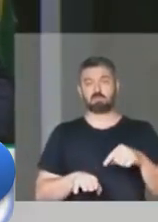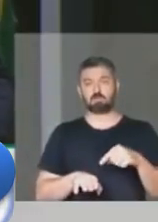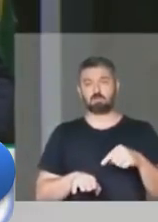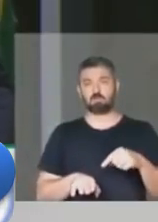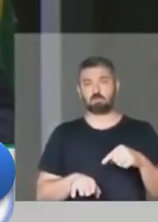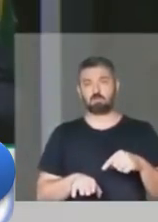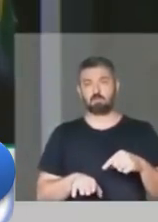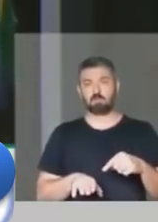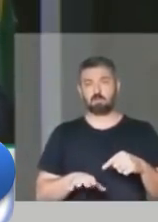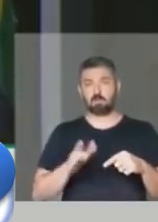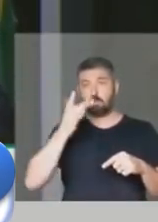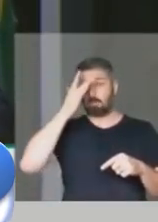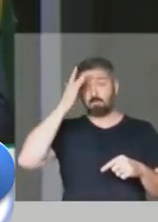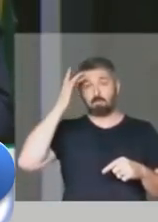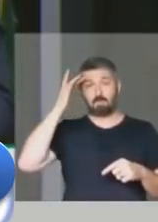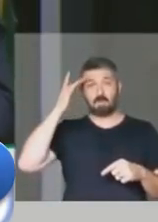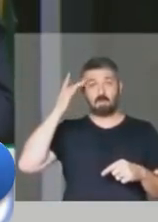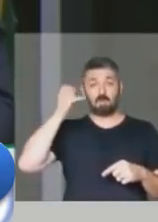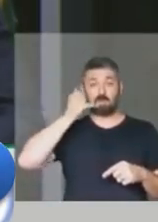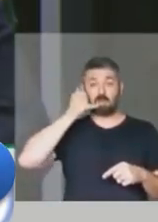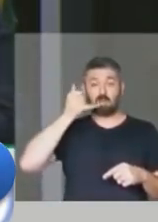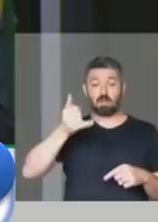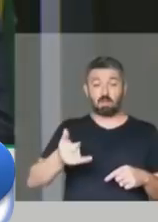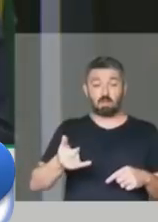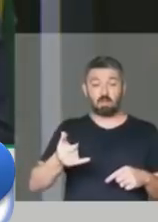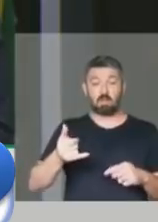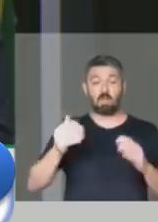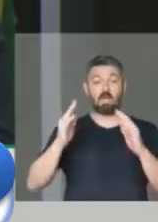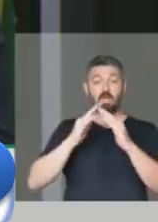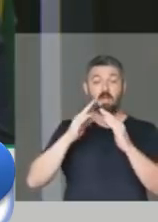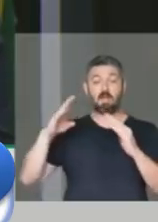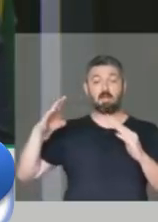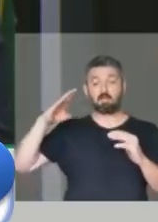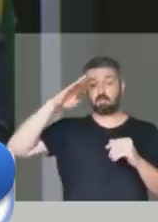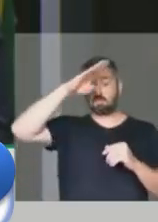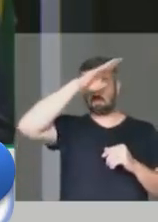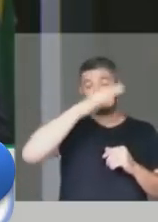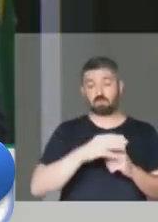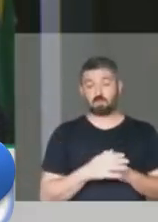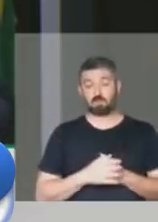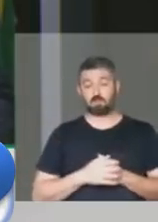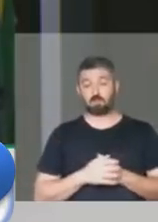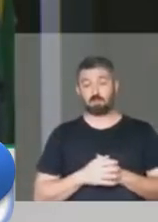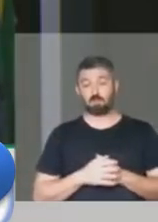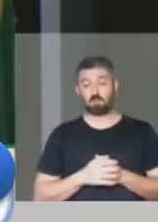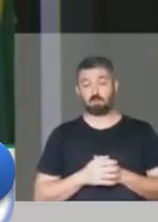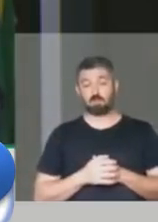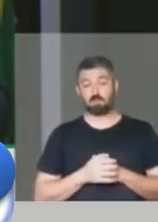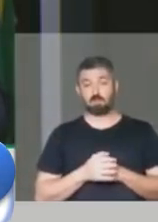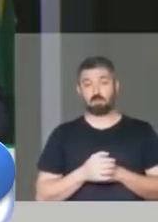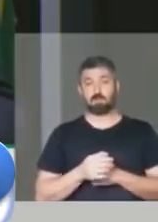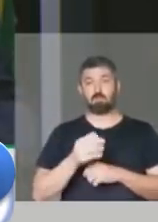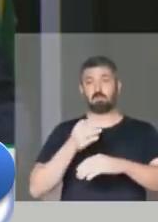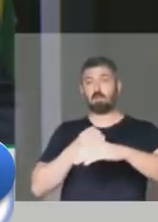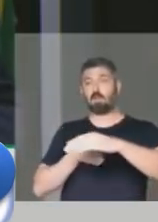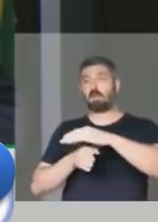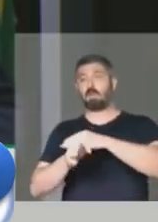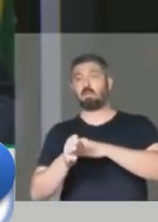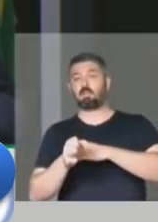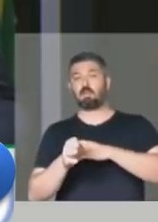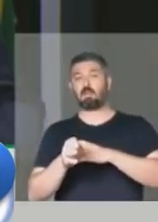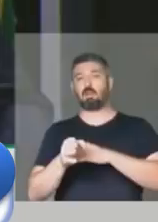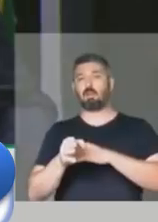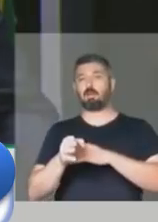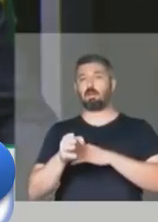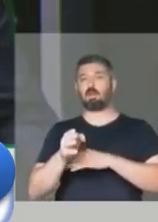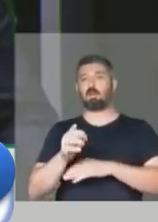5 horas da tarde, alguém interfonou para a casa de Jair Bolsonaro para poder ingressar no seu condomínio